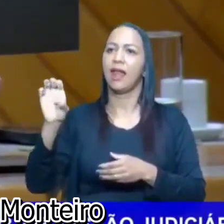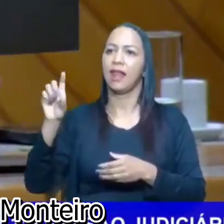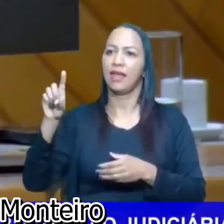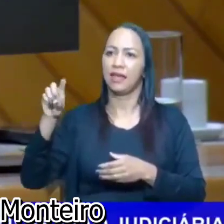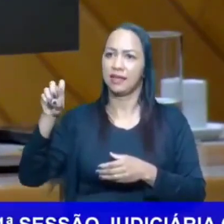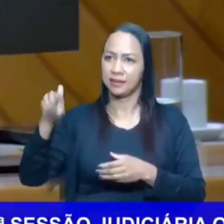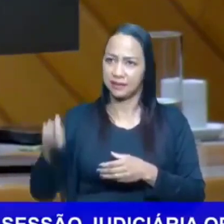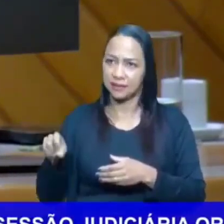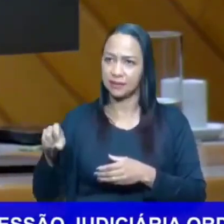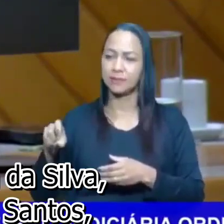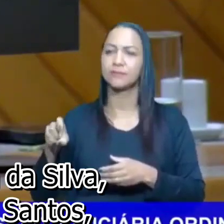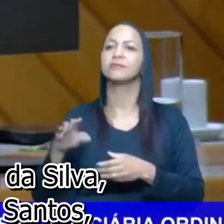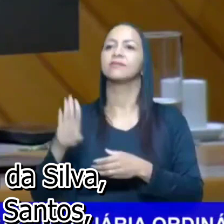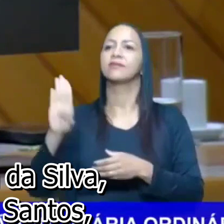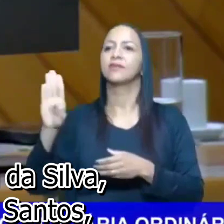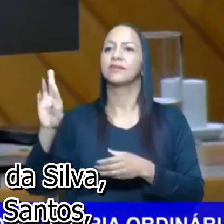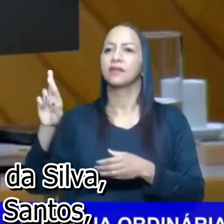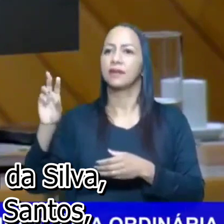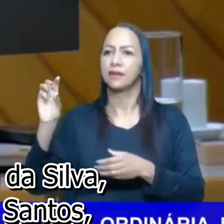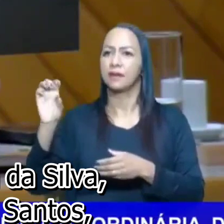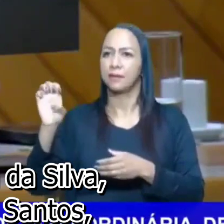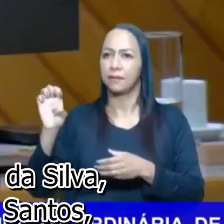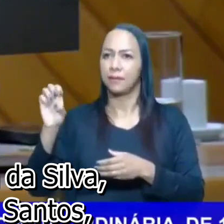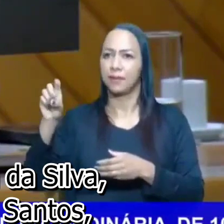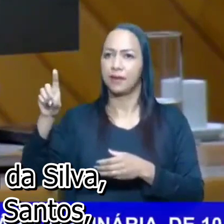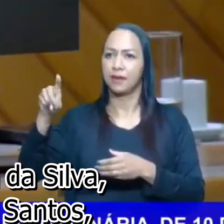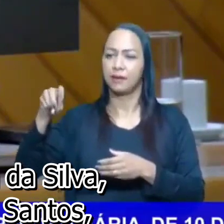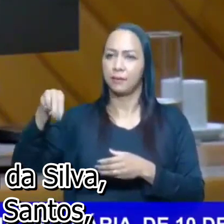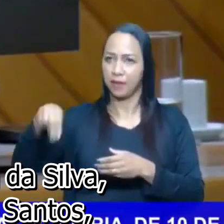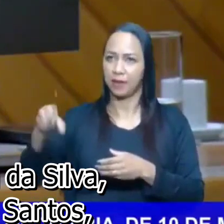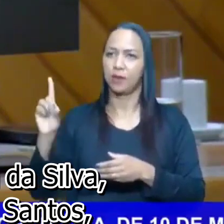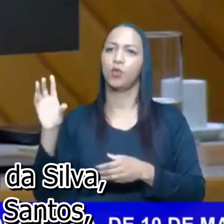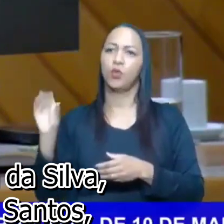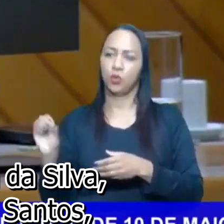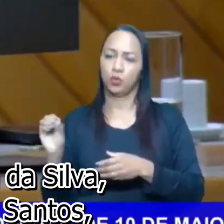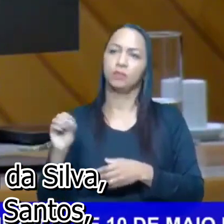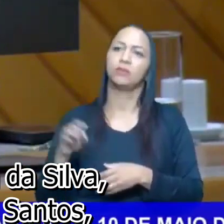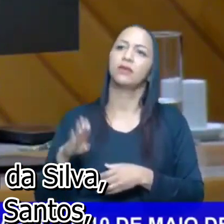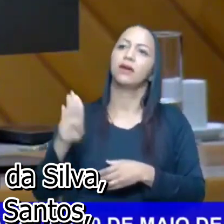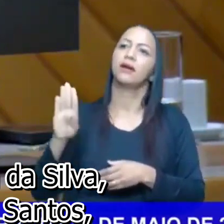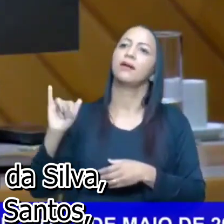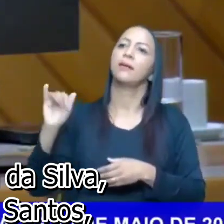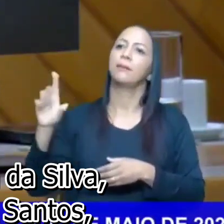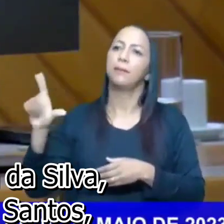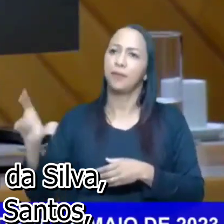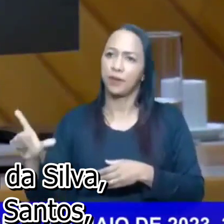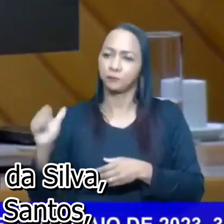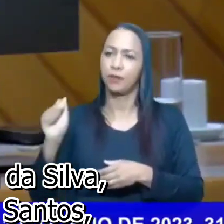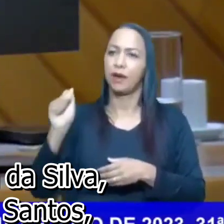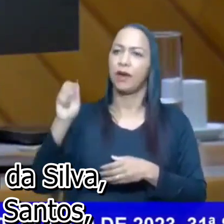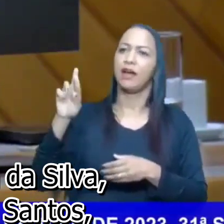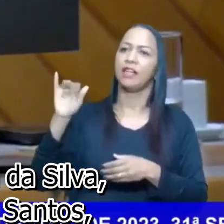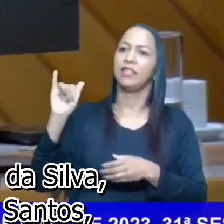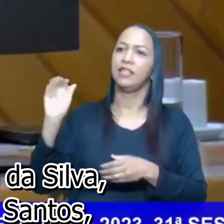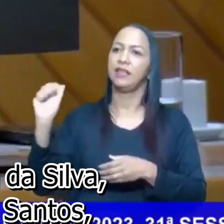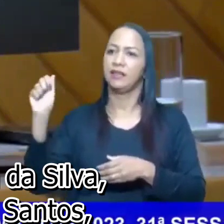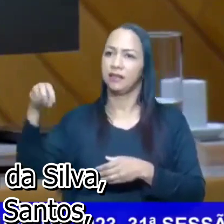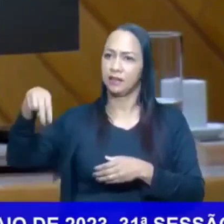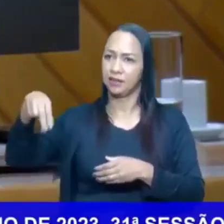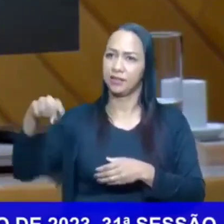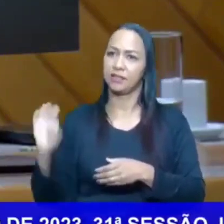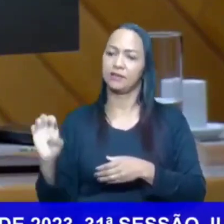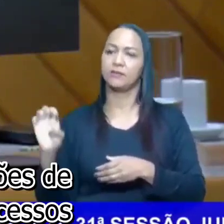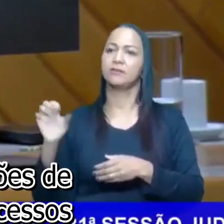da Costa Monteiro, Silvano do Rego Santos, Bill Clinton Costa da Silva, Ariane Prata de Alfaia e Ricardo Tavares